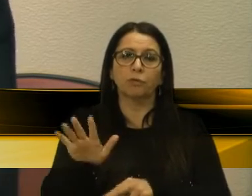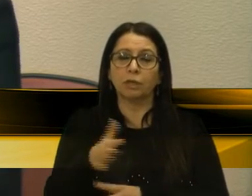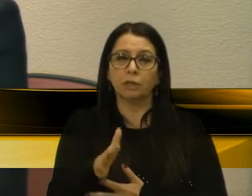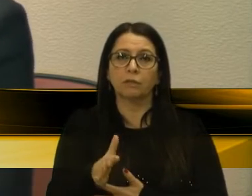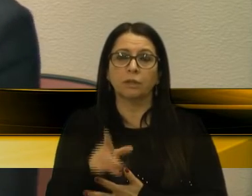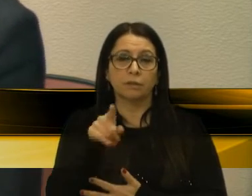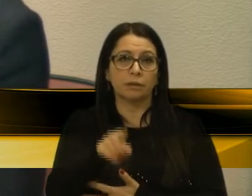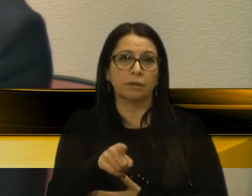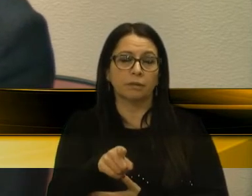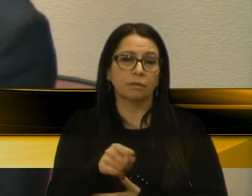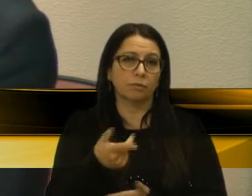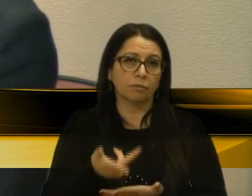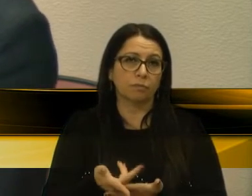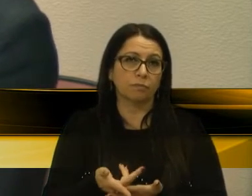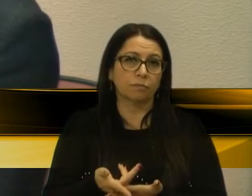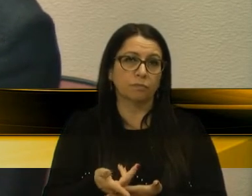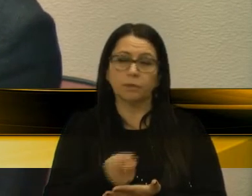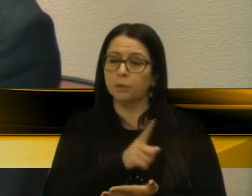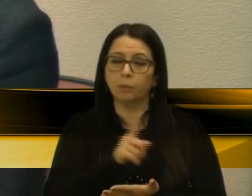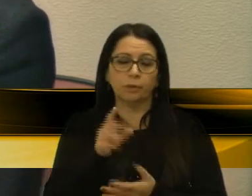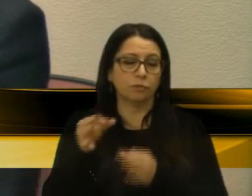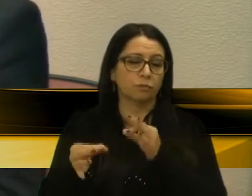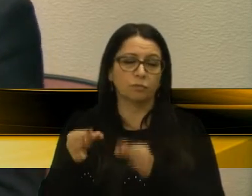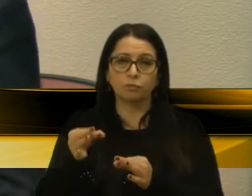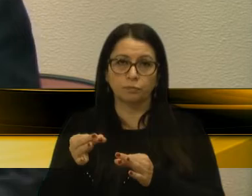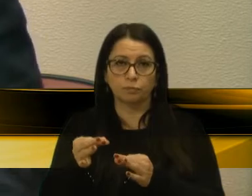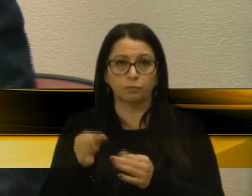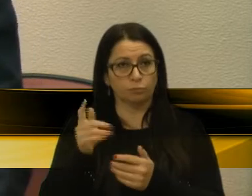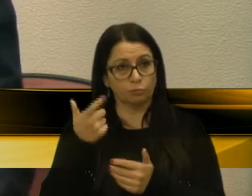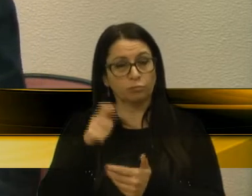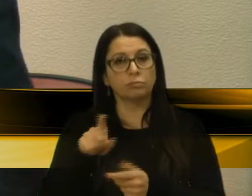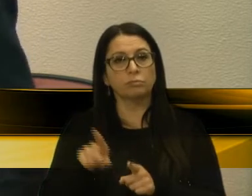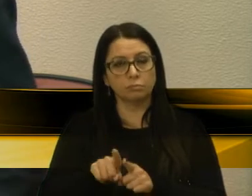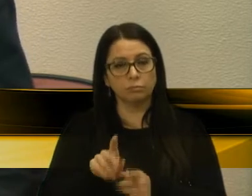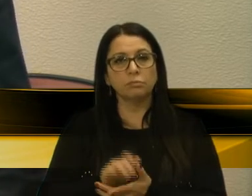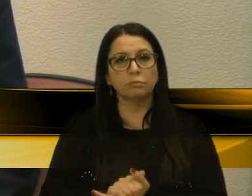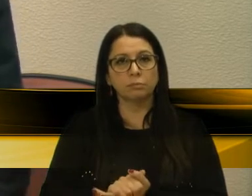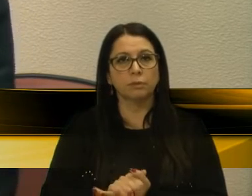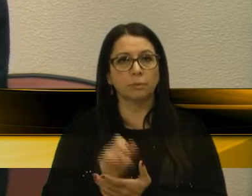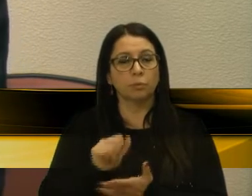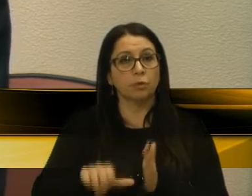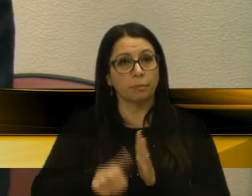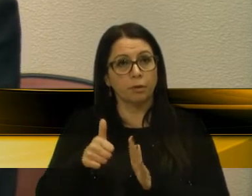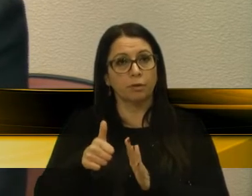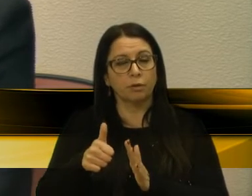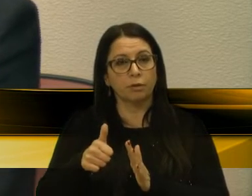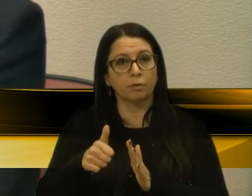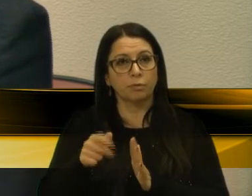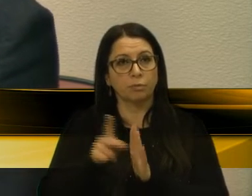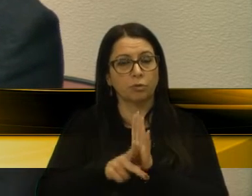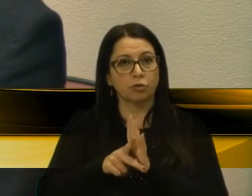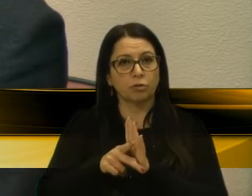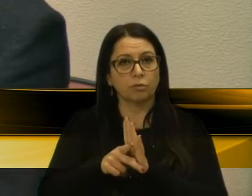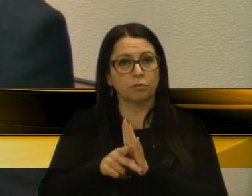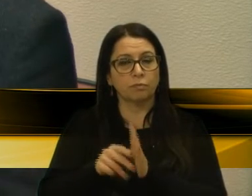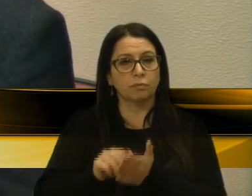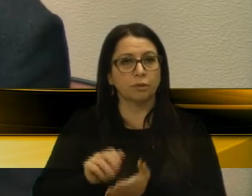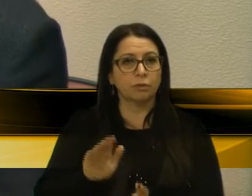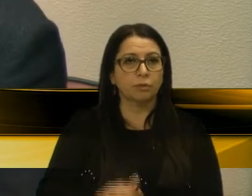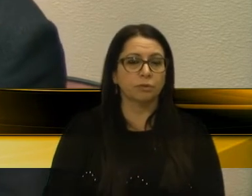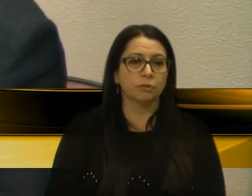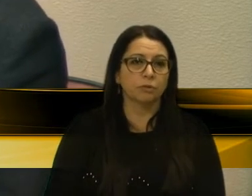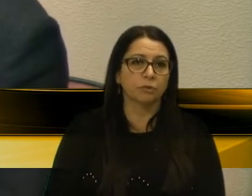vezes essa condenação não é justa. Então, acho que isso também pode melhorar com esse projeto. Peço a palavra, senhor presidente.